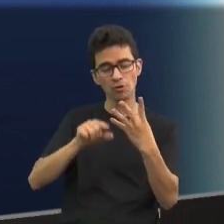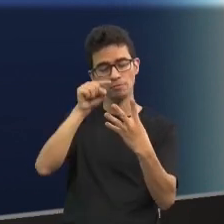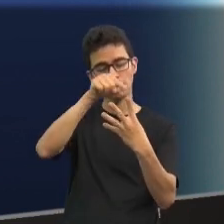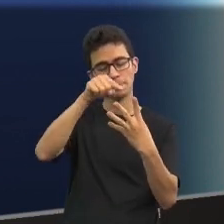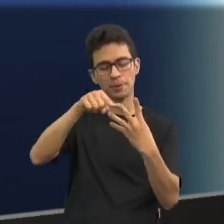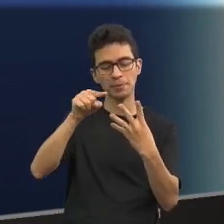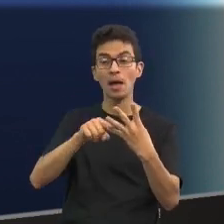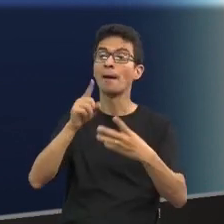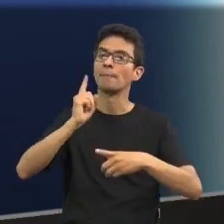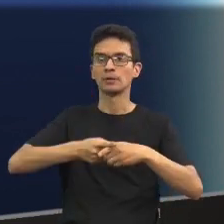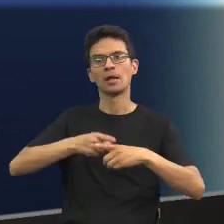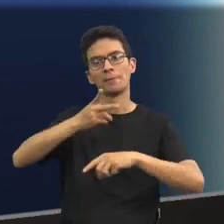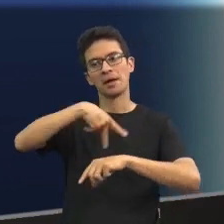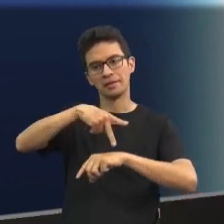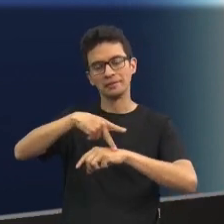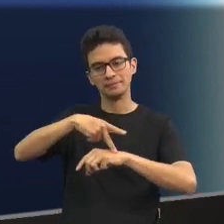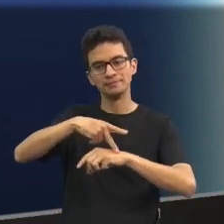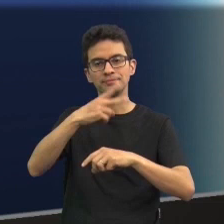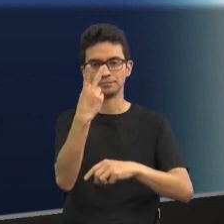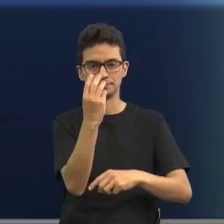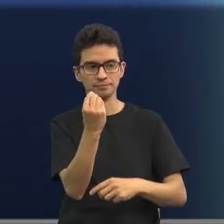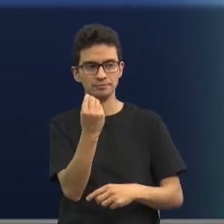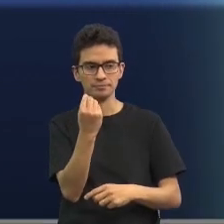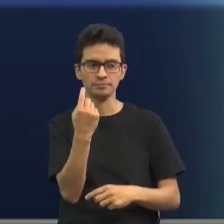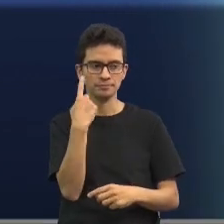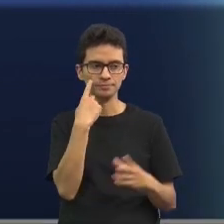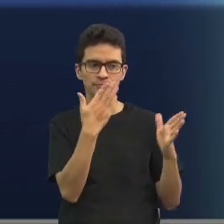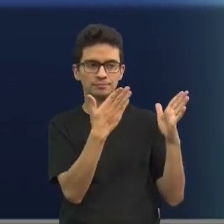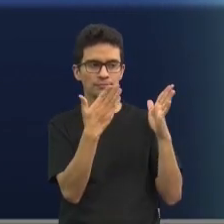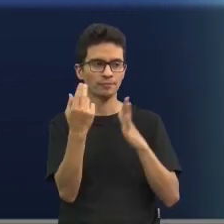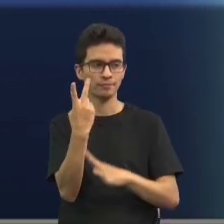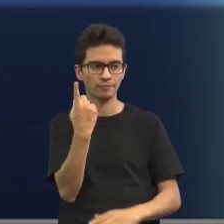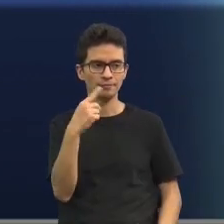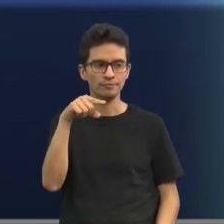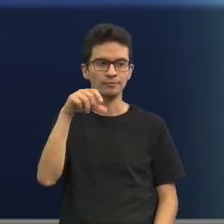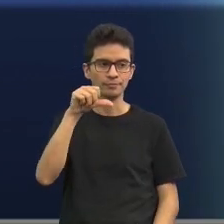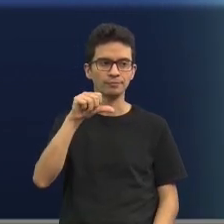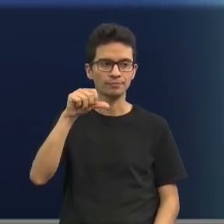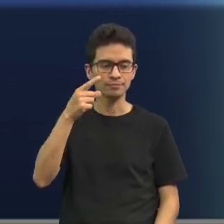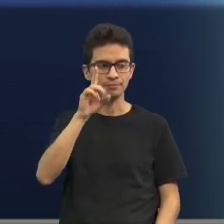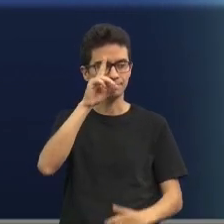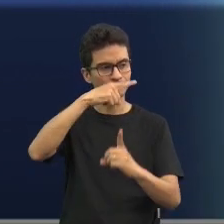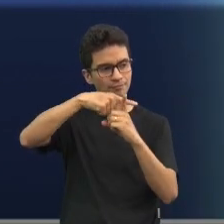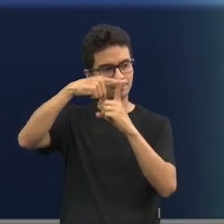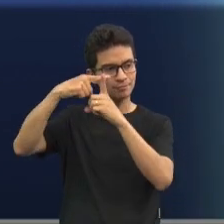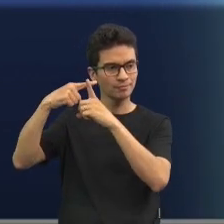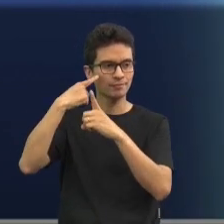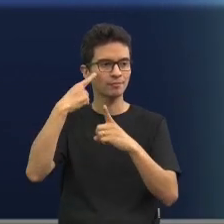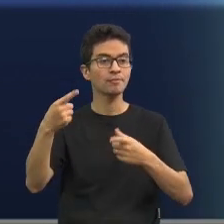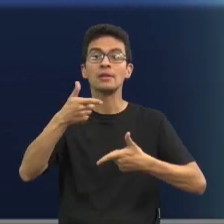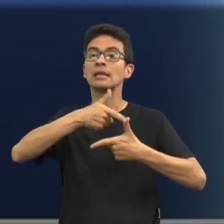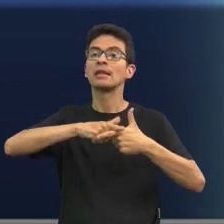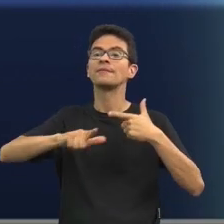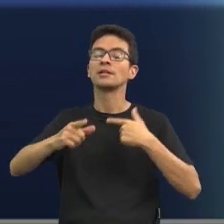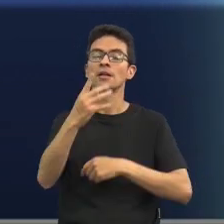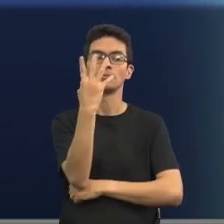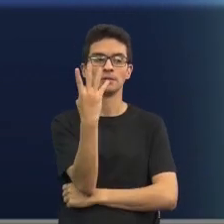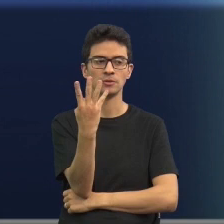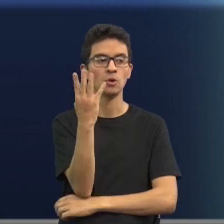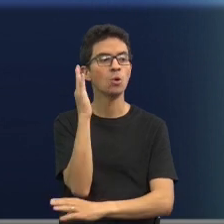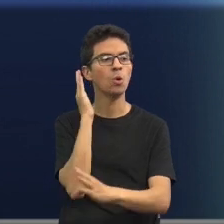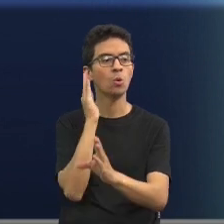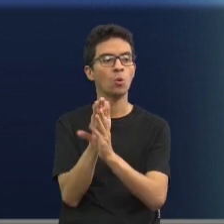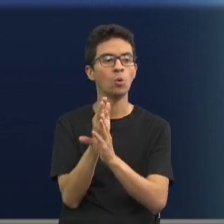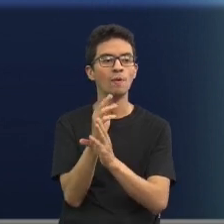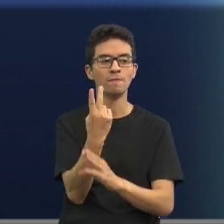quatro país 21,9 mais 20,9 mais 19,8 mais 18 vocês dividir por 4 é igual